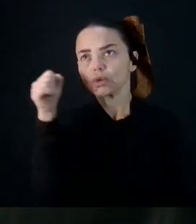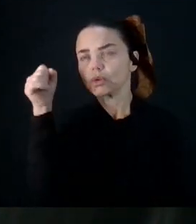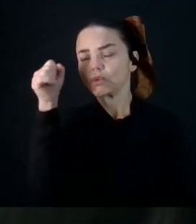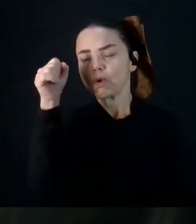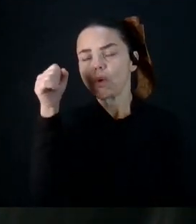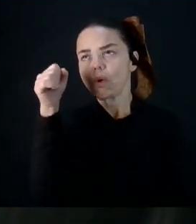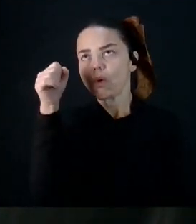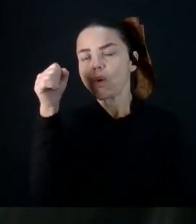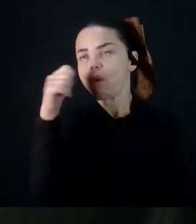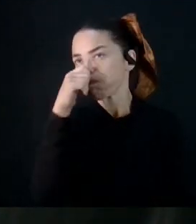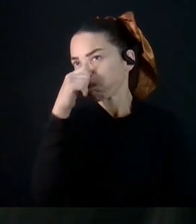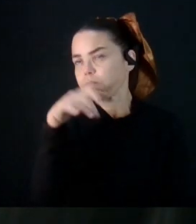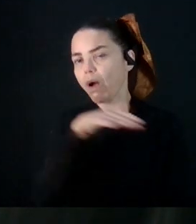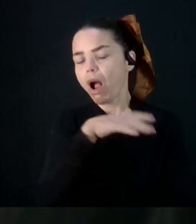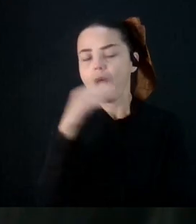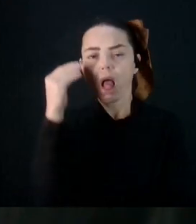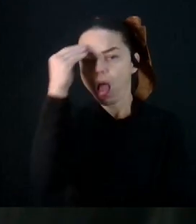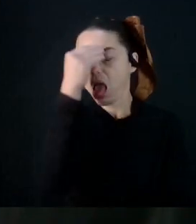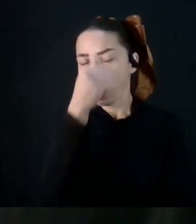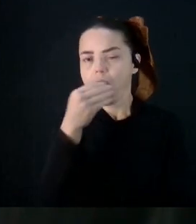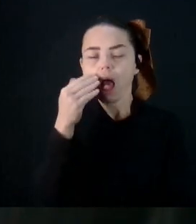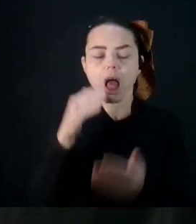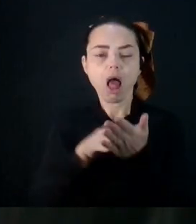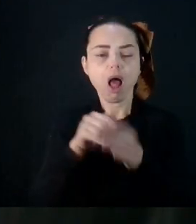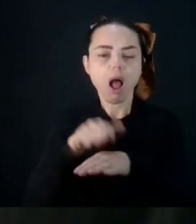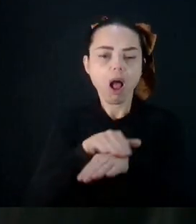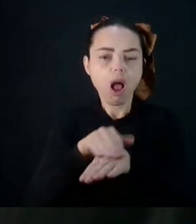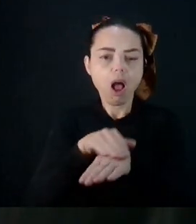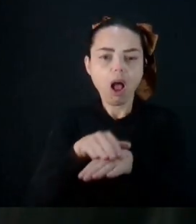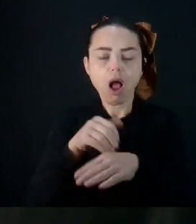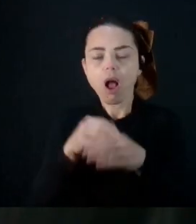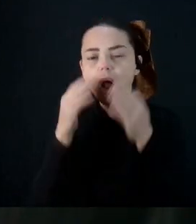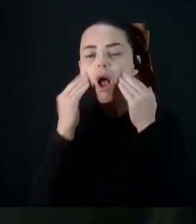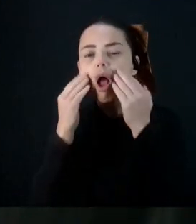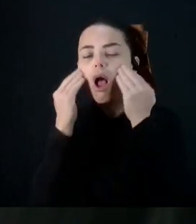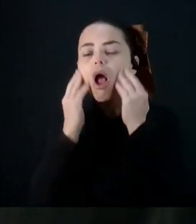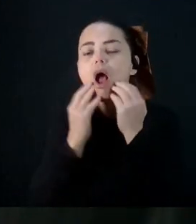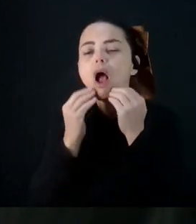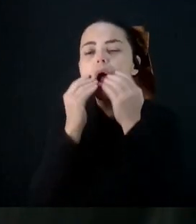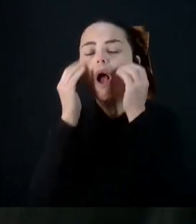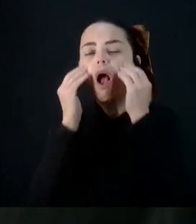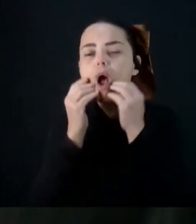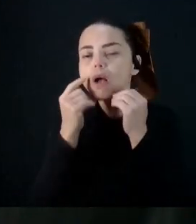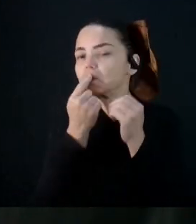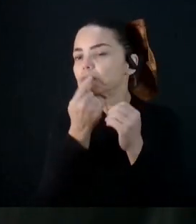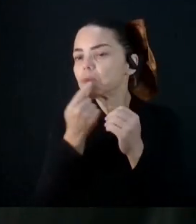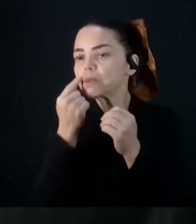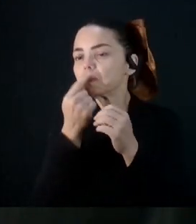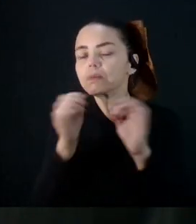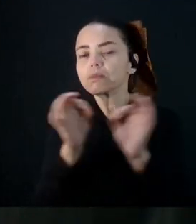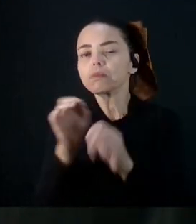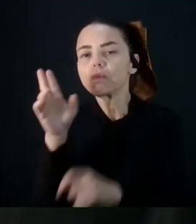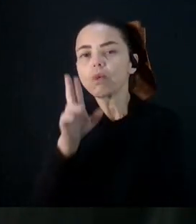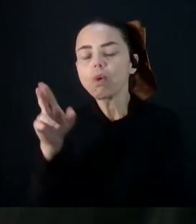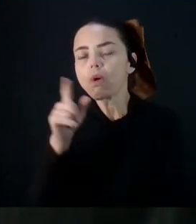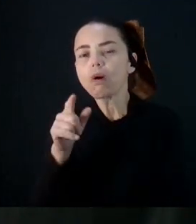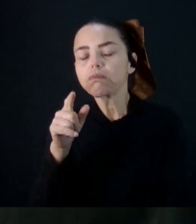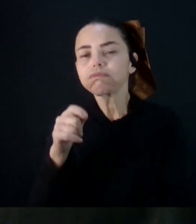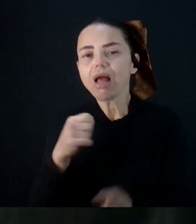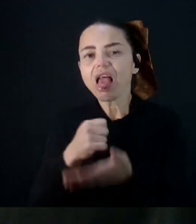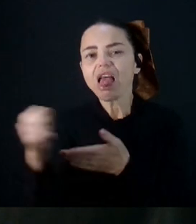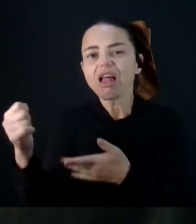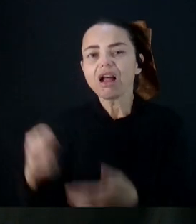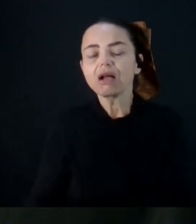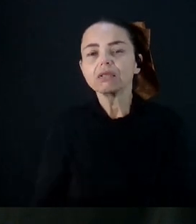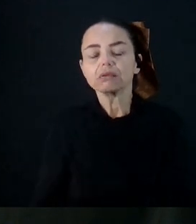de cosméticos, de cremes, de perfumes, de batons, de tudo, e que nem usa. Quando você vê, tá vencendo lá, né? Porque isso